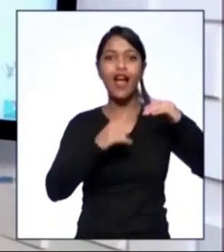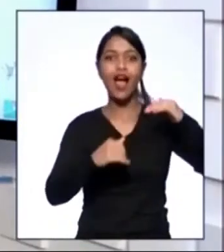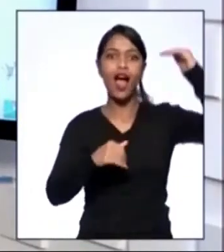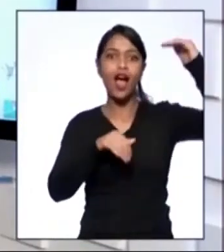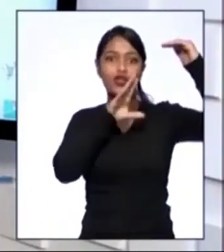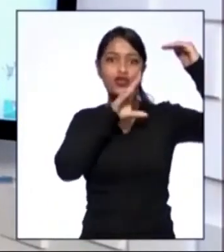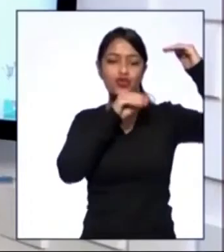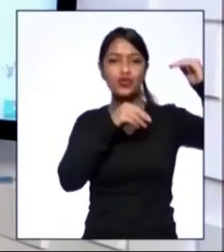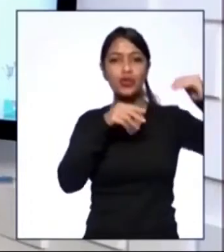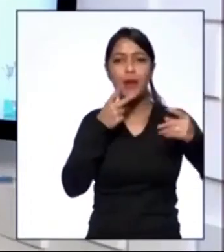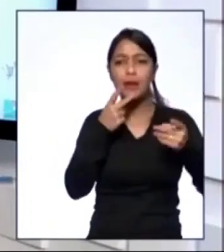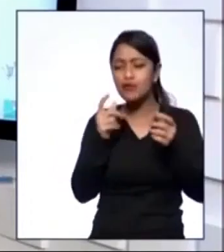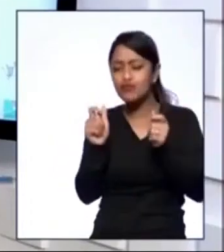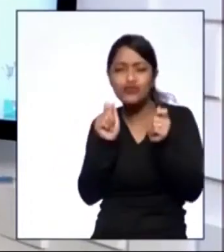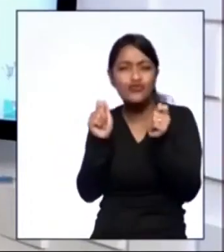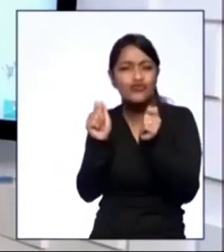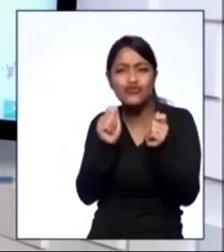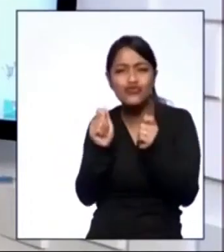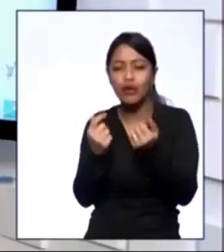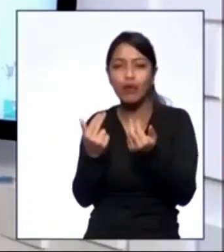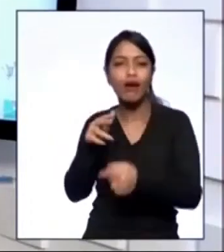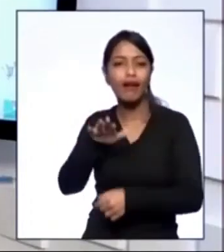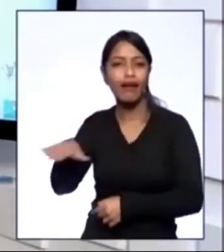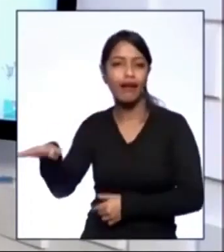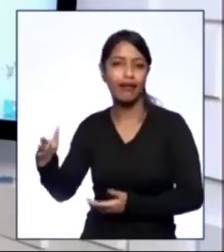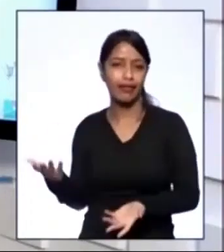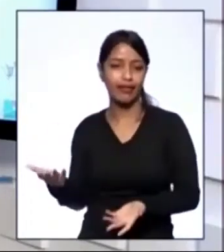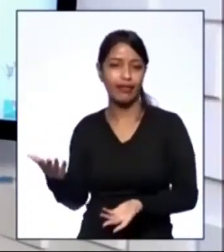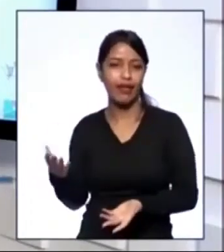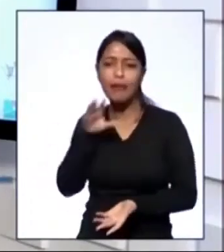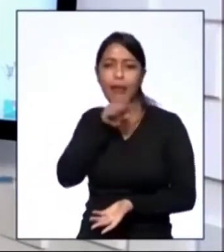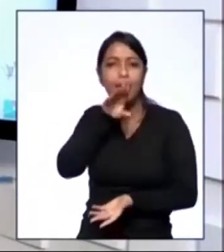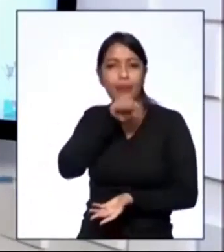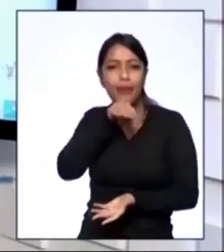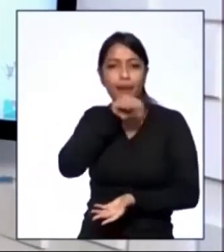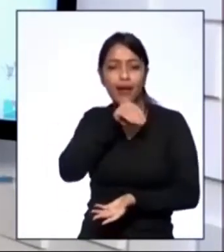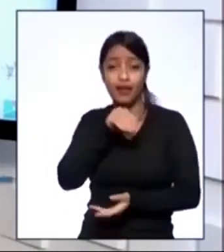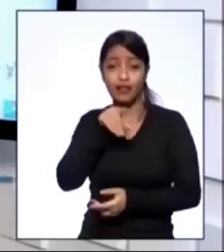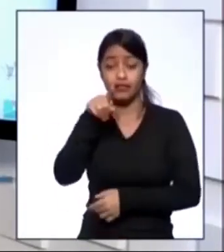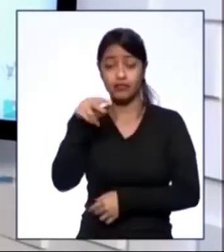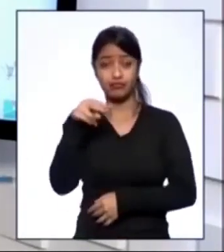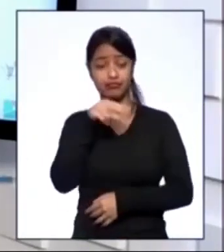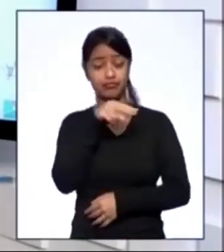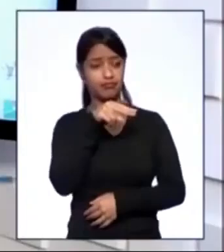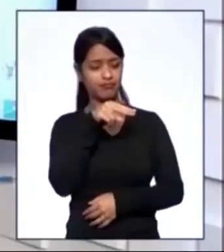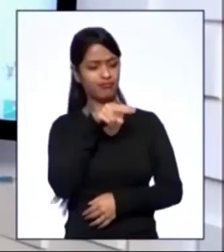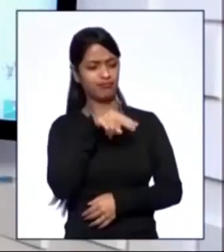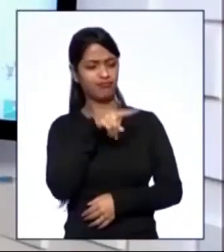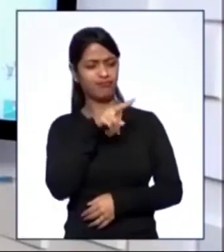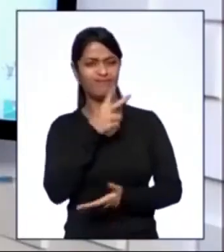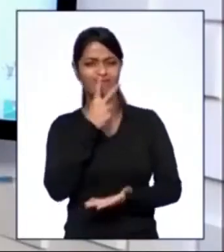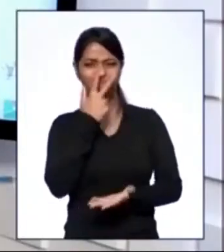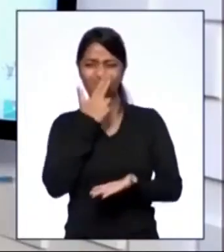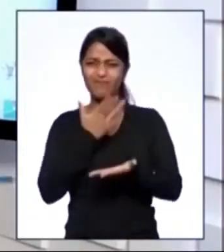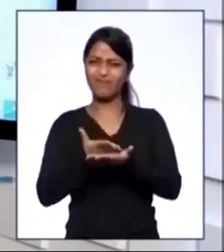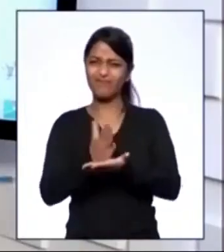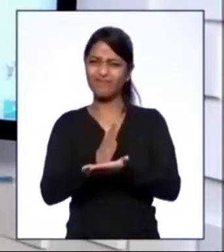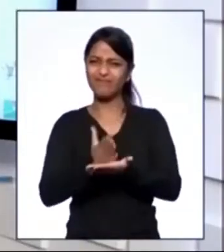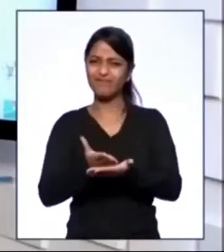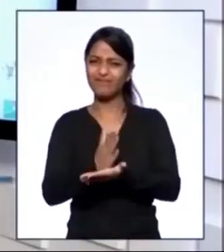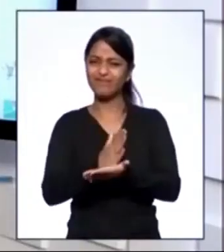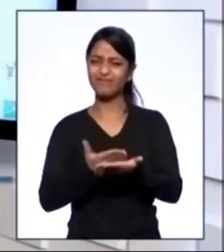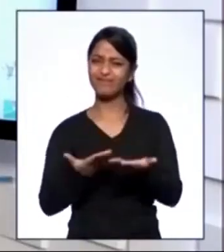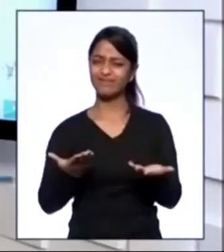cansadinha, queria fazer um naná agora. Você olha para essa situação com um desconforto, porque você percebe